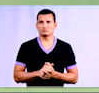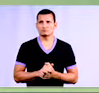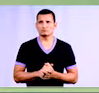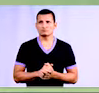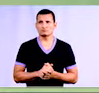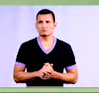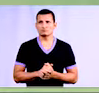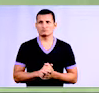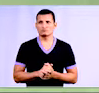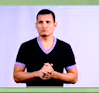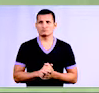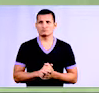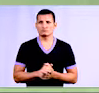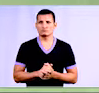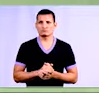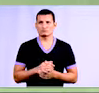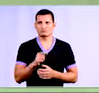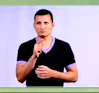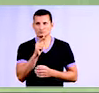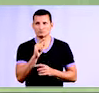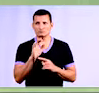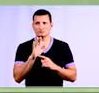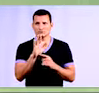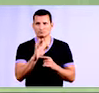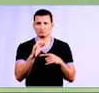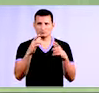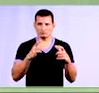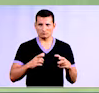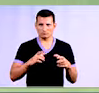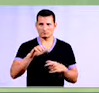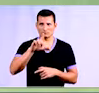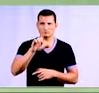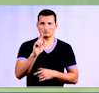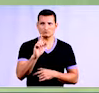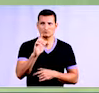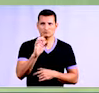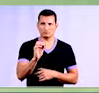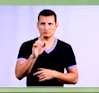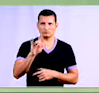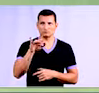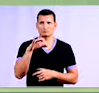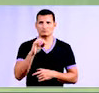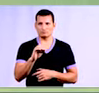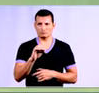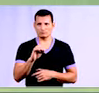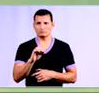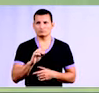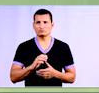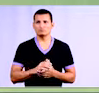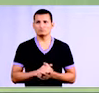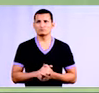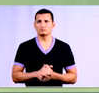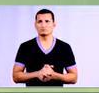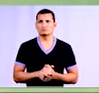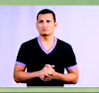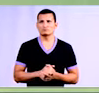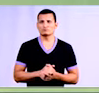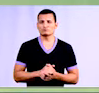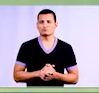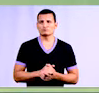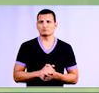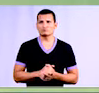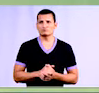registrador, onde ele demonstra o endereço lógico existente, visto, processado